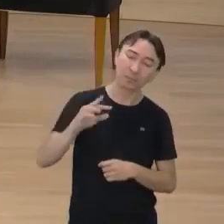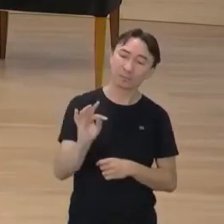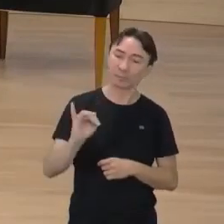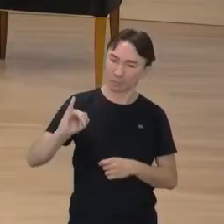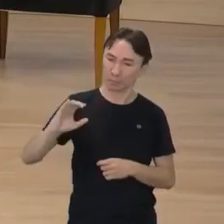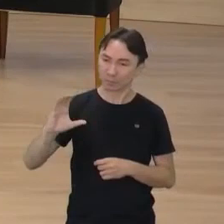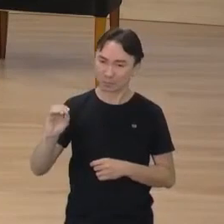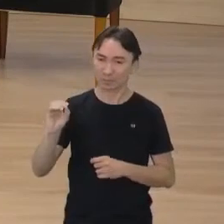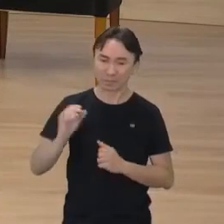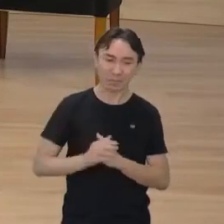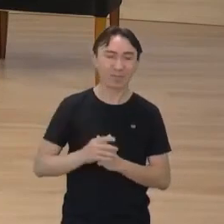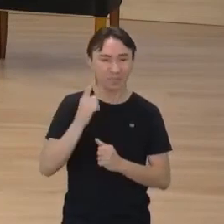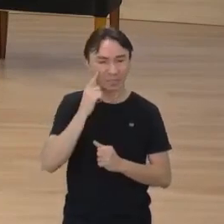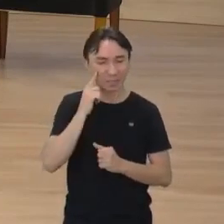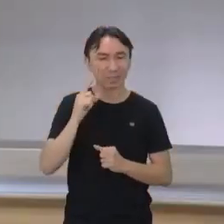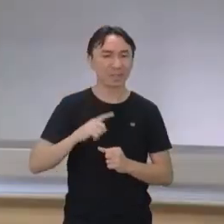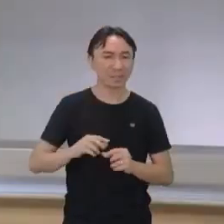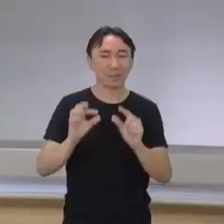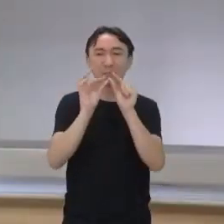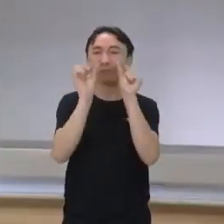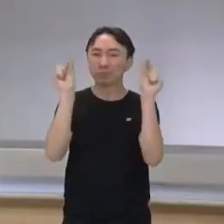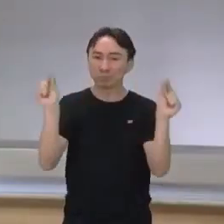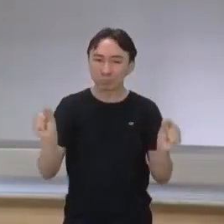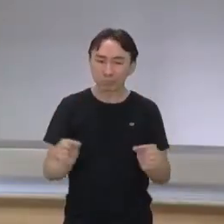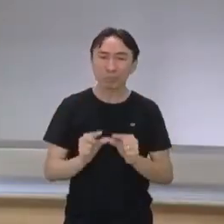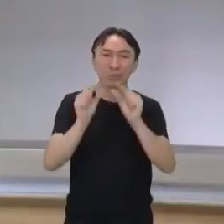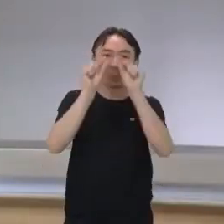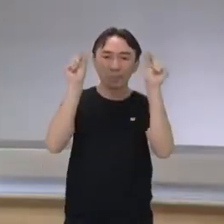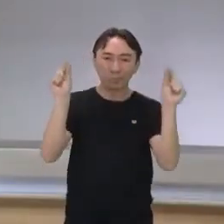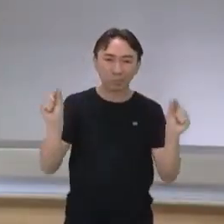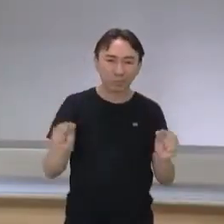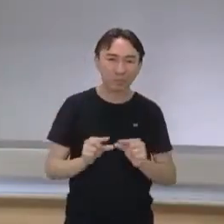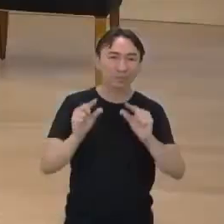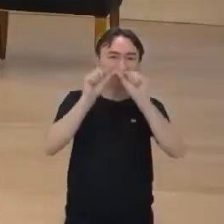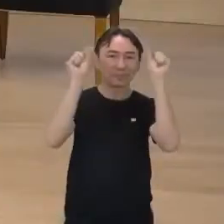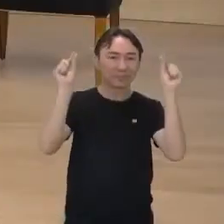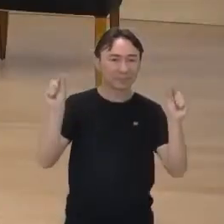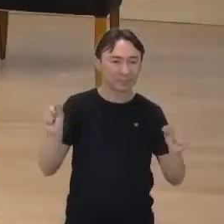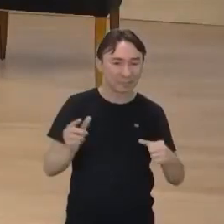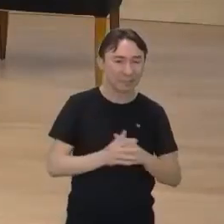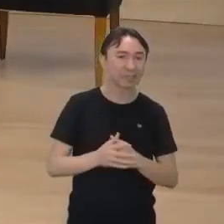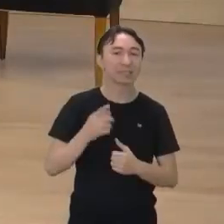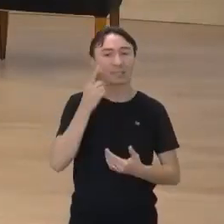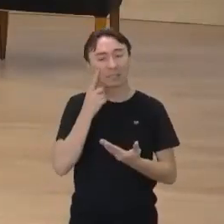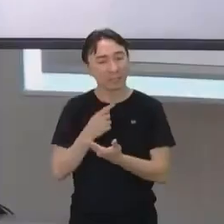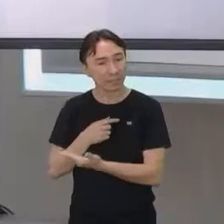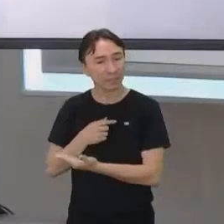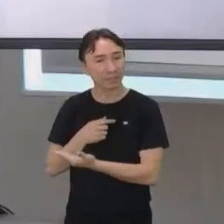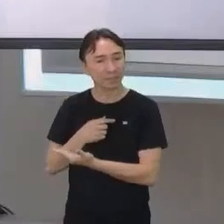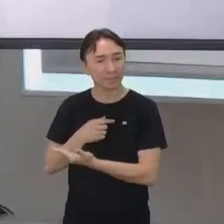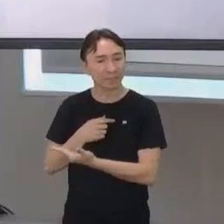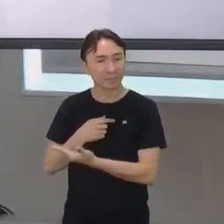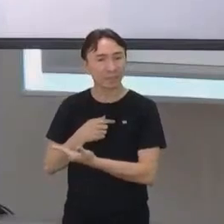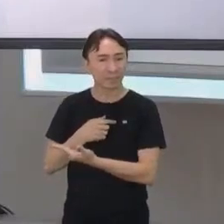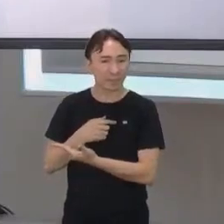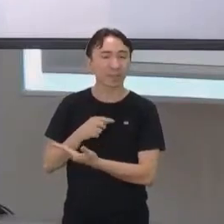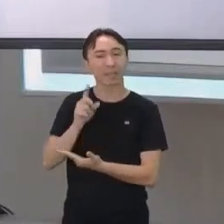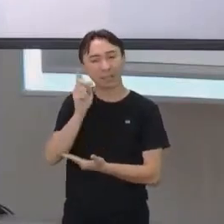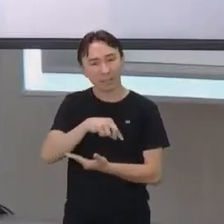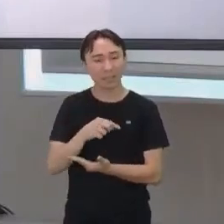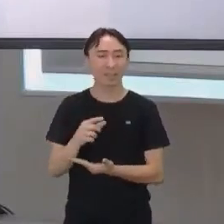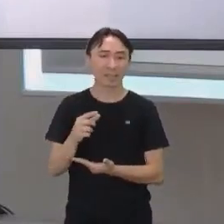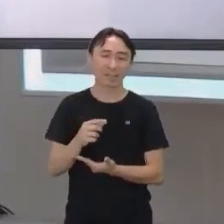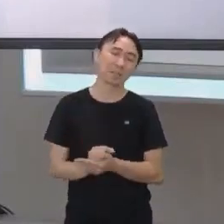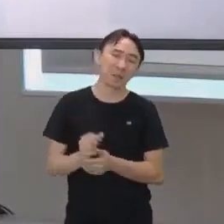camadas quânticas. Pouco inteligente o cara, quântica, né? É pouco inteligente. E essa quântica justamente ele idealiza como quantidade